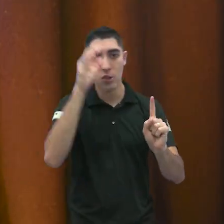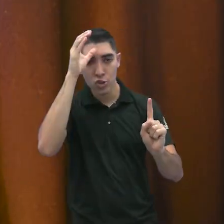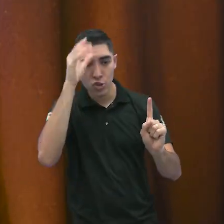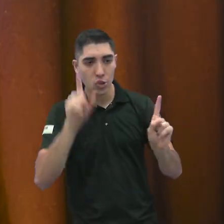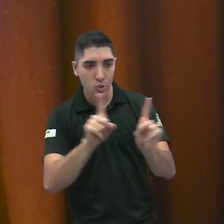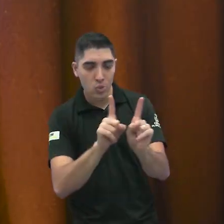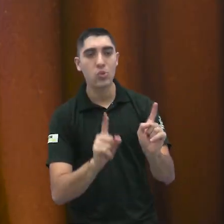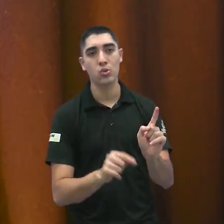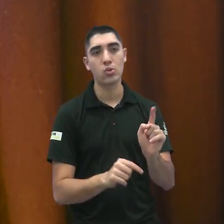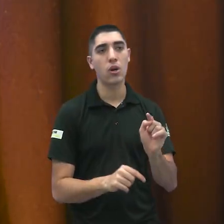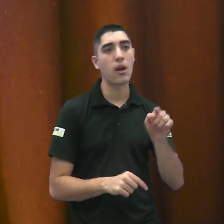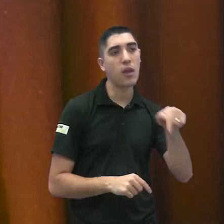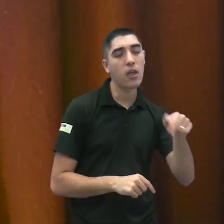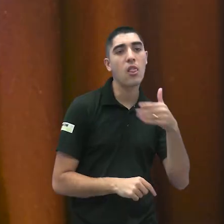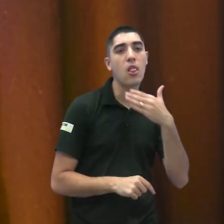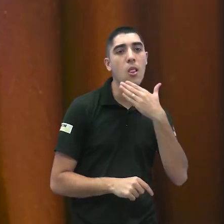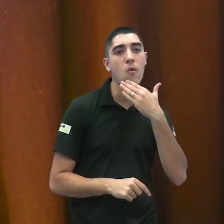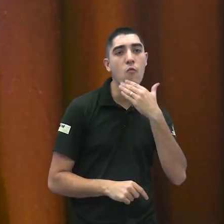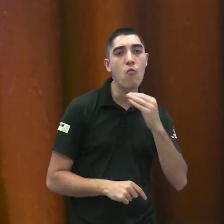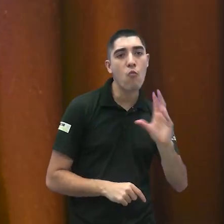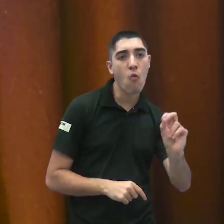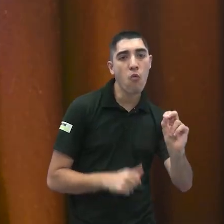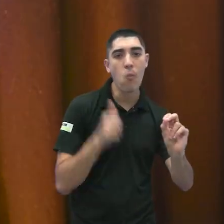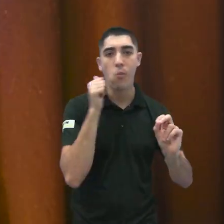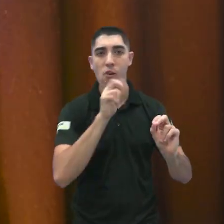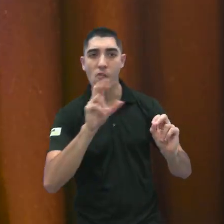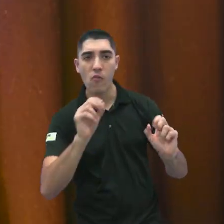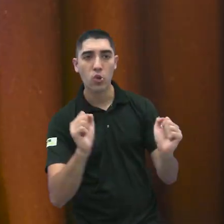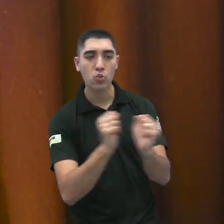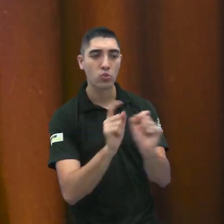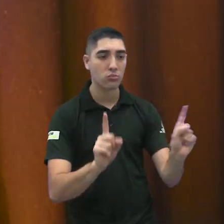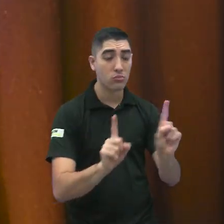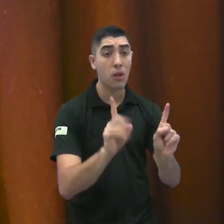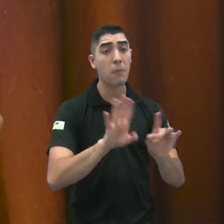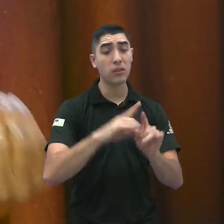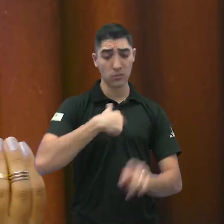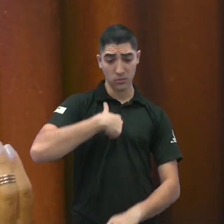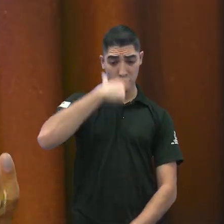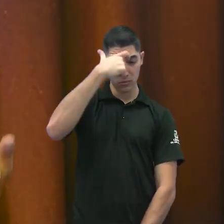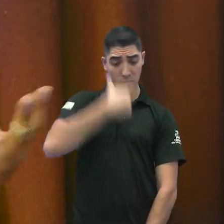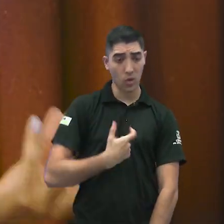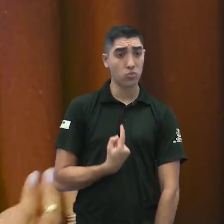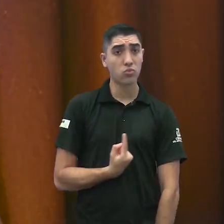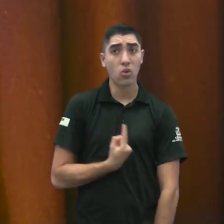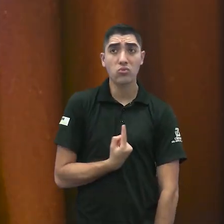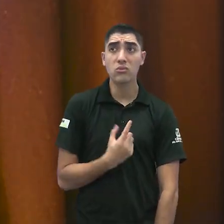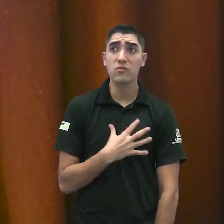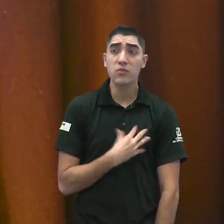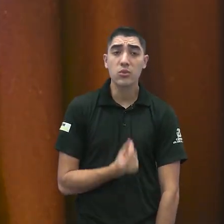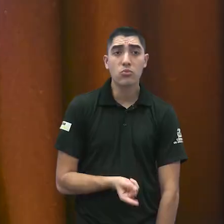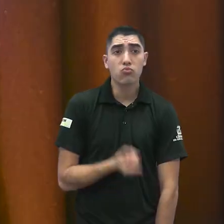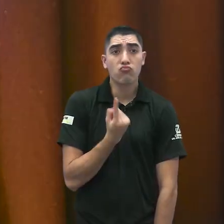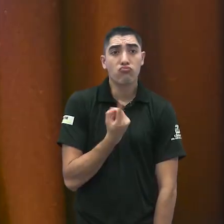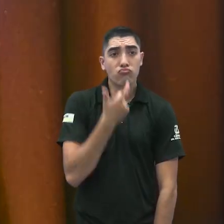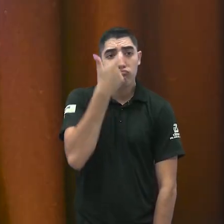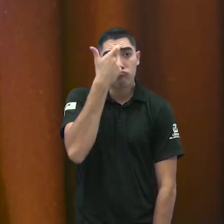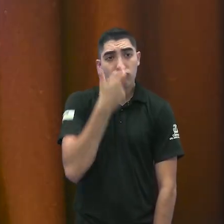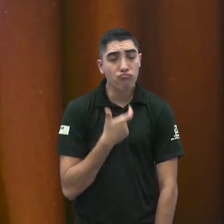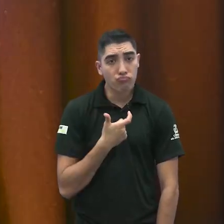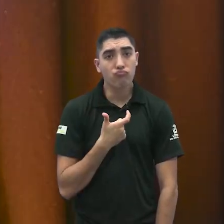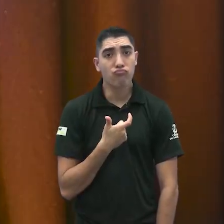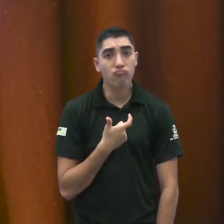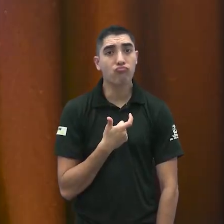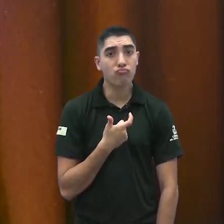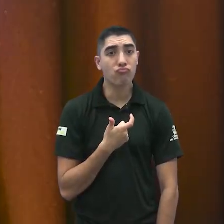ali no mundo. É muito natural que o menino, ele identifique o pai dele como a figura da mãe e que a menina identifique o pai dele com quem faz a figura